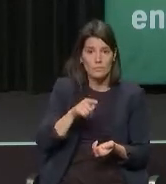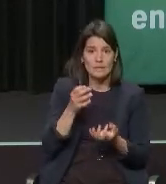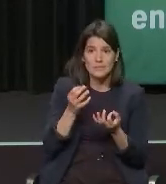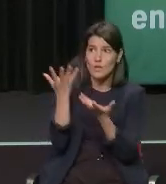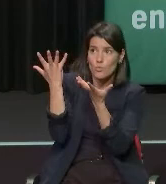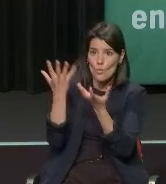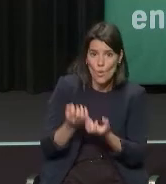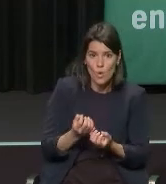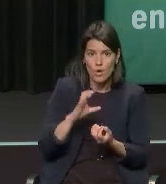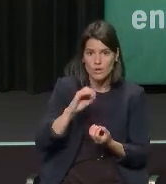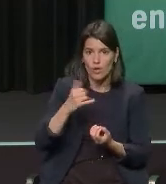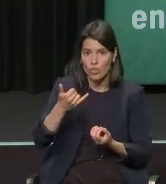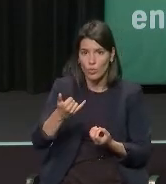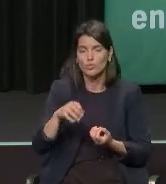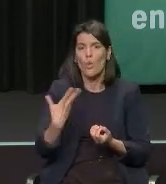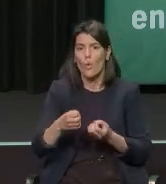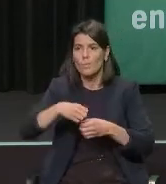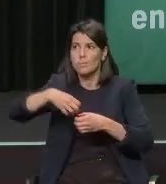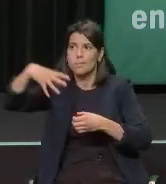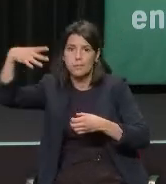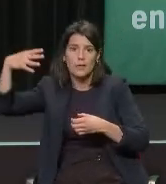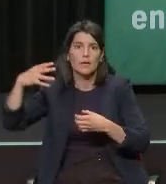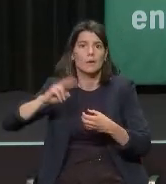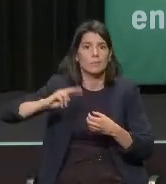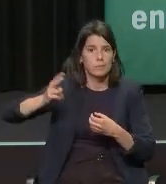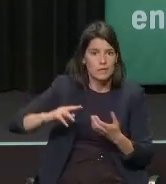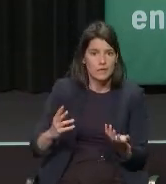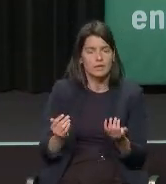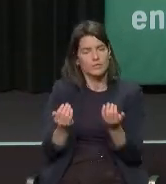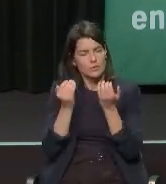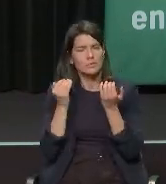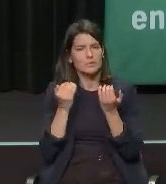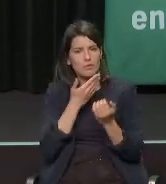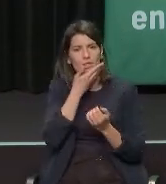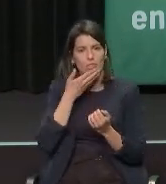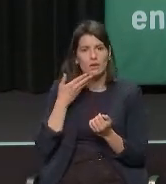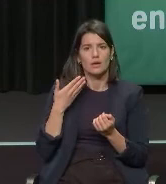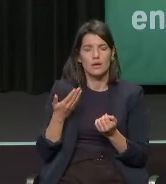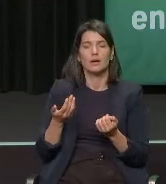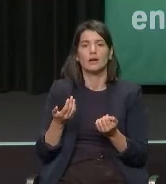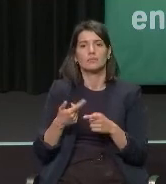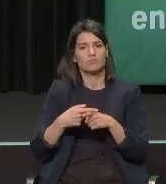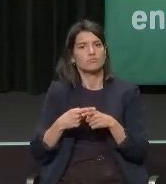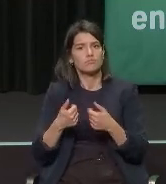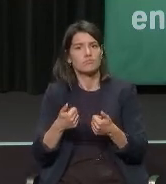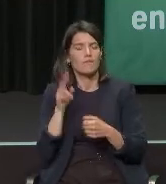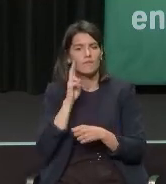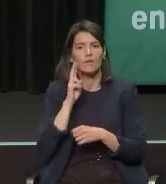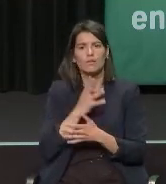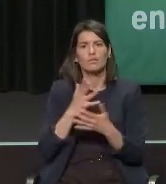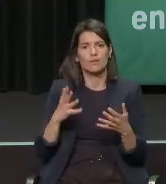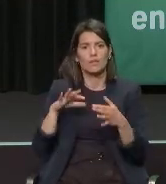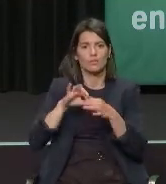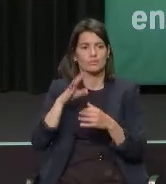carbono ou a emitir carbono, e portanto, informação extremamente útil e interessante e valiosa do ponto de